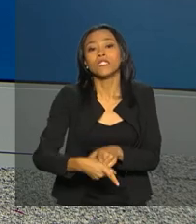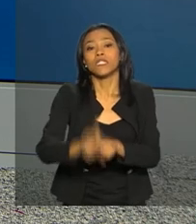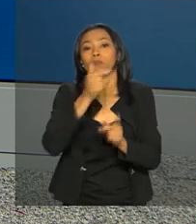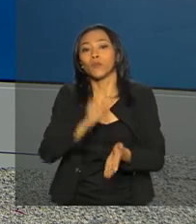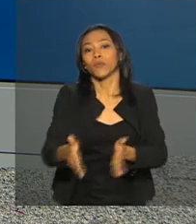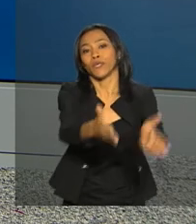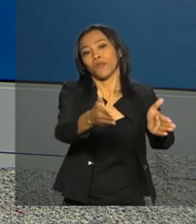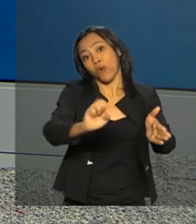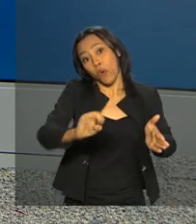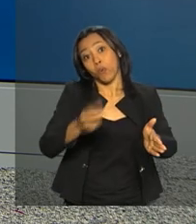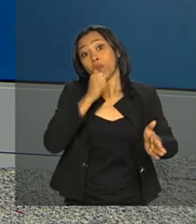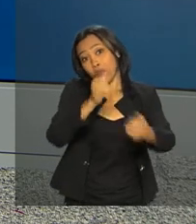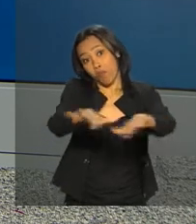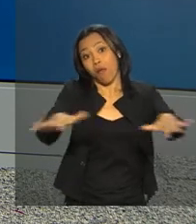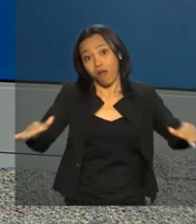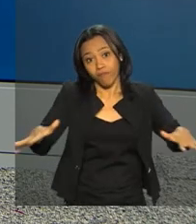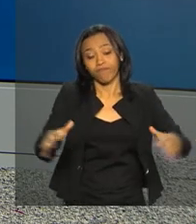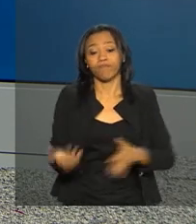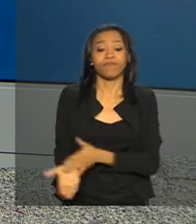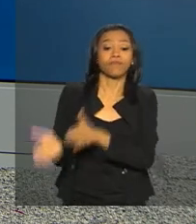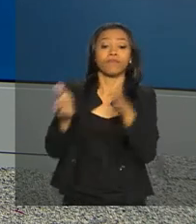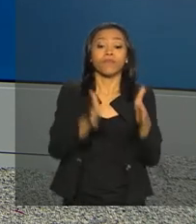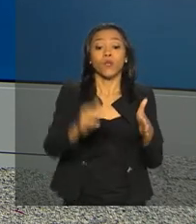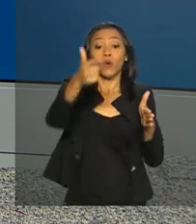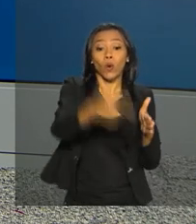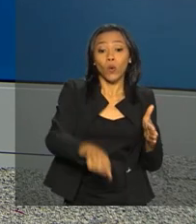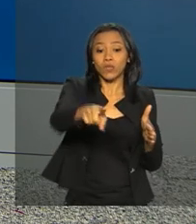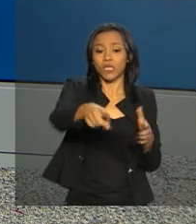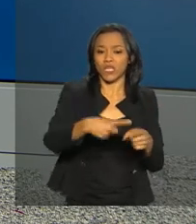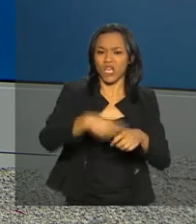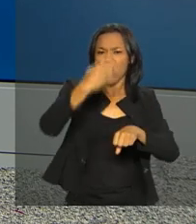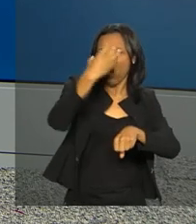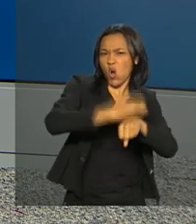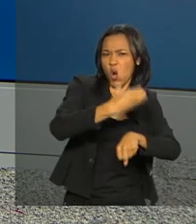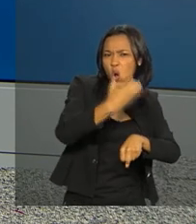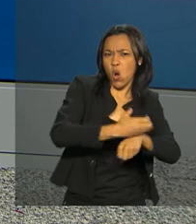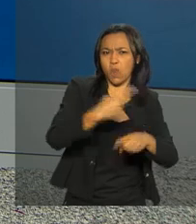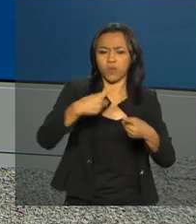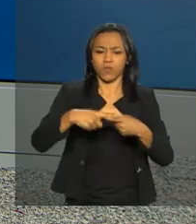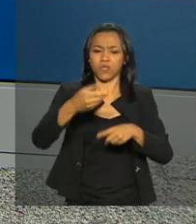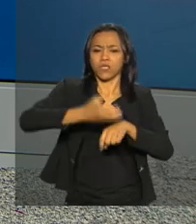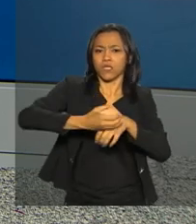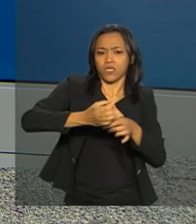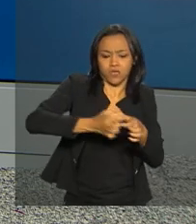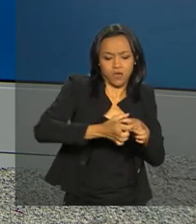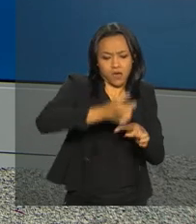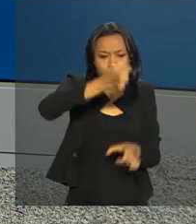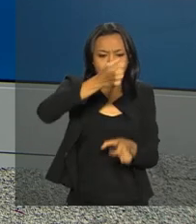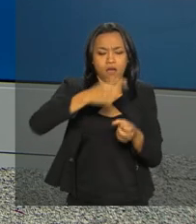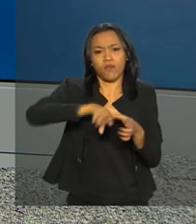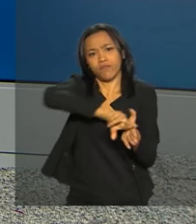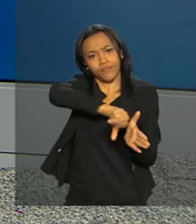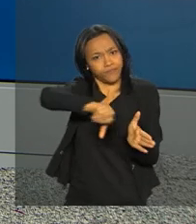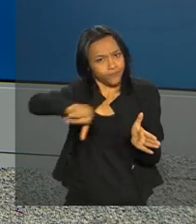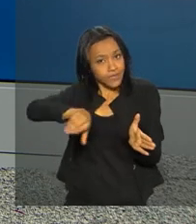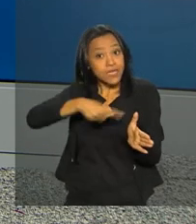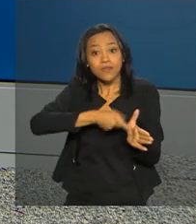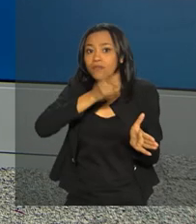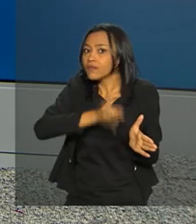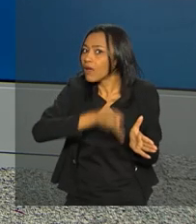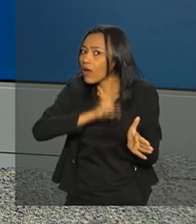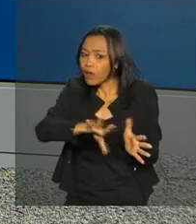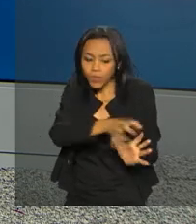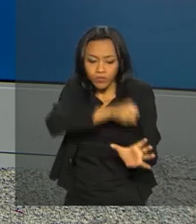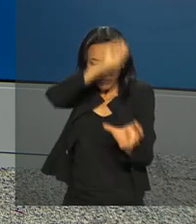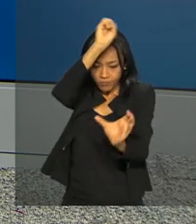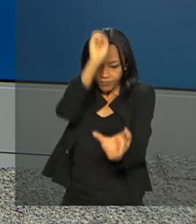no mar. Outra coisa, materiais como copos, garrafas, embalagens em geral, sempre no lixo, né?